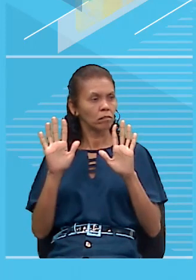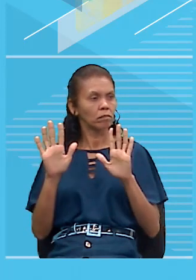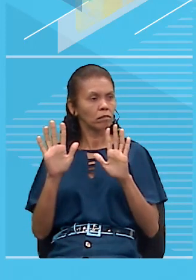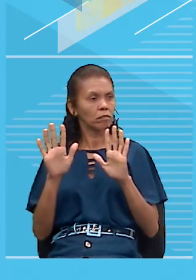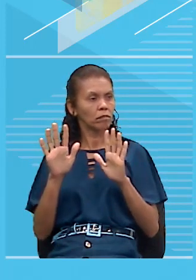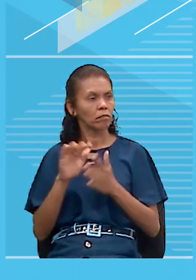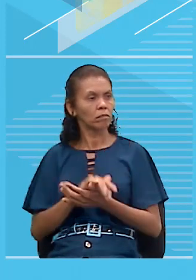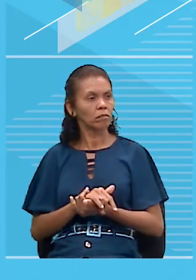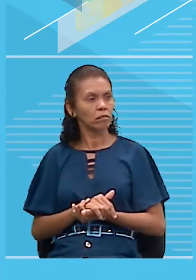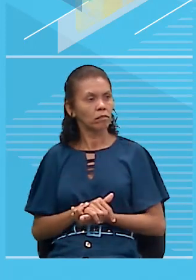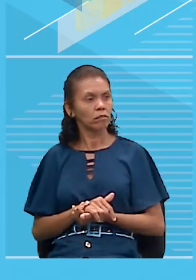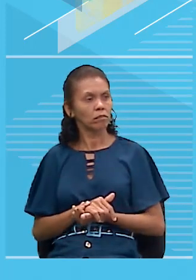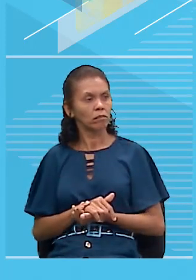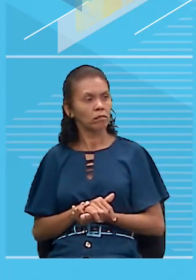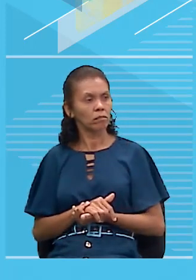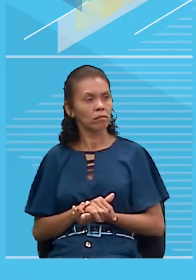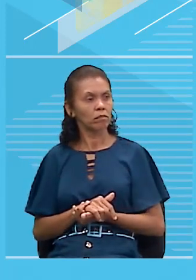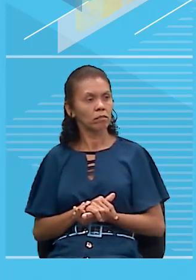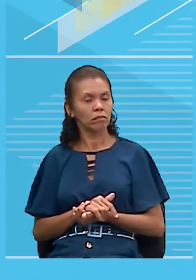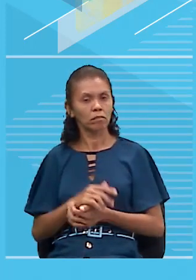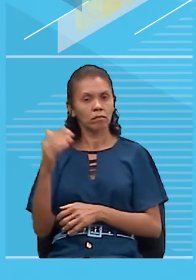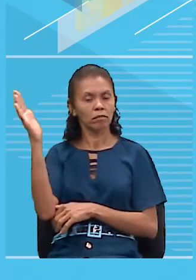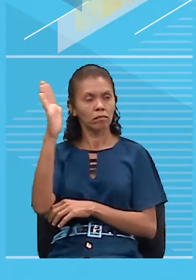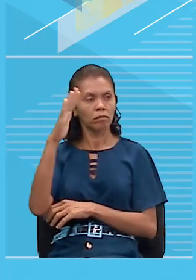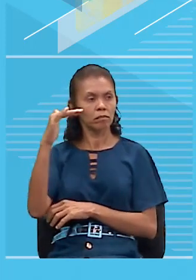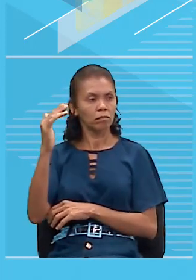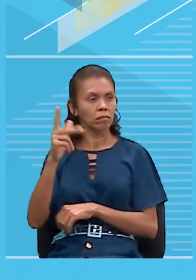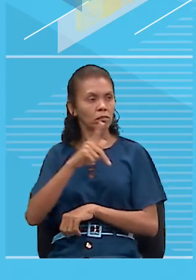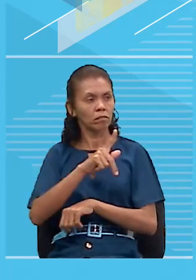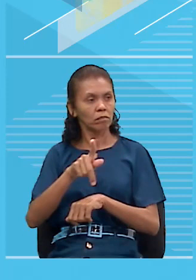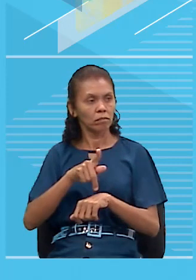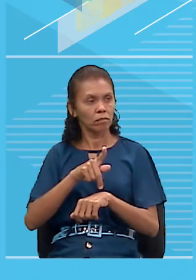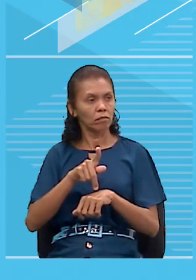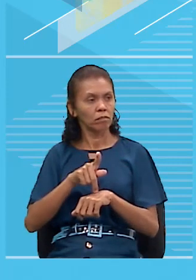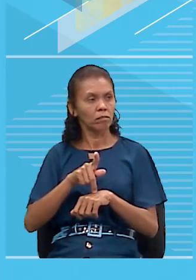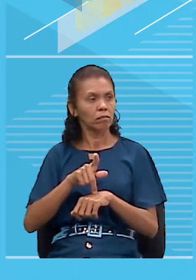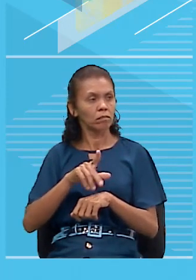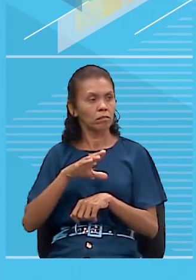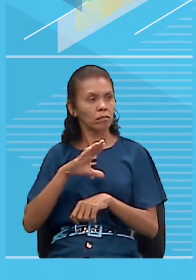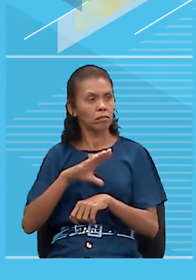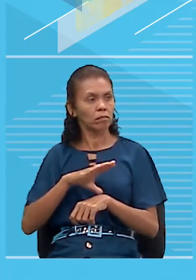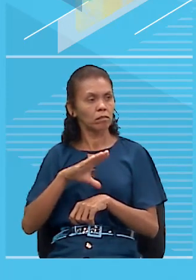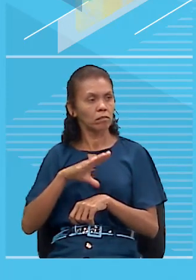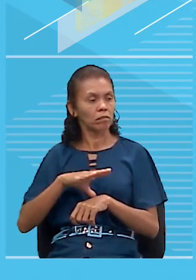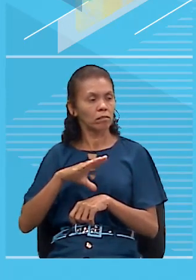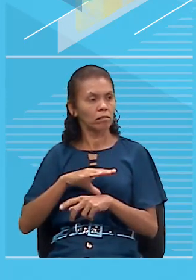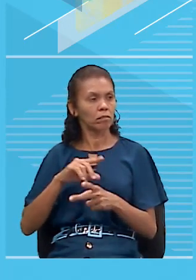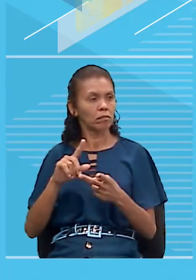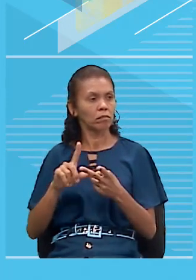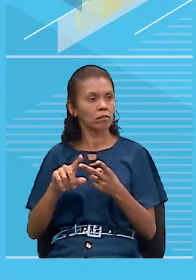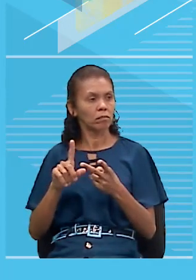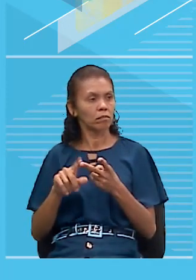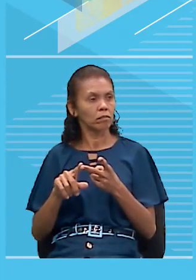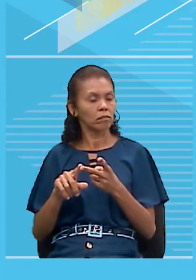Aqui galerinha bandeira de Portugal a guarda portuguesa meu amigo chegou